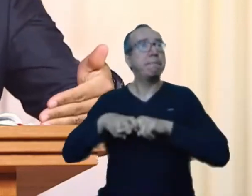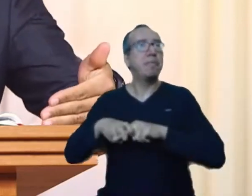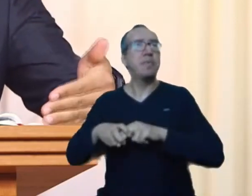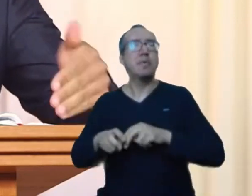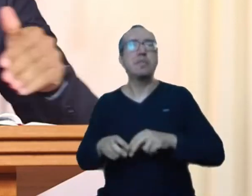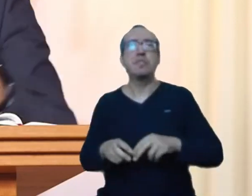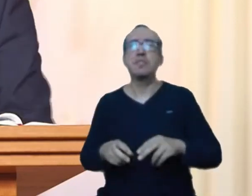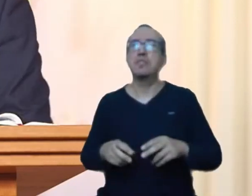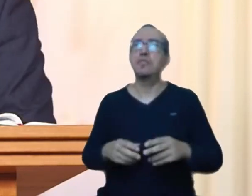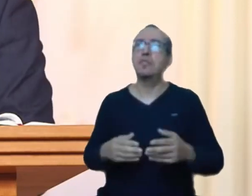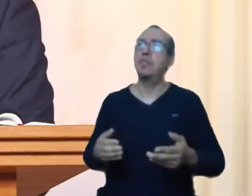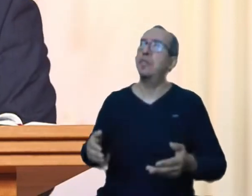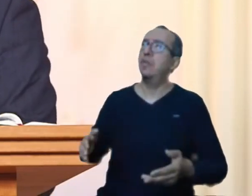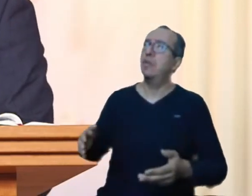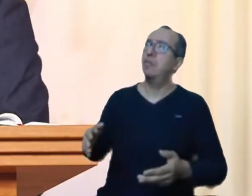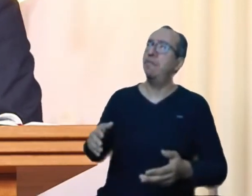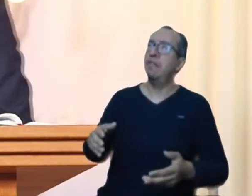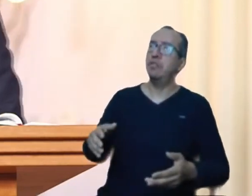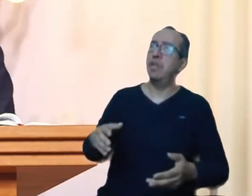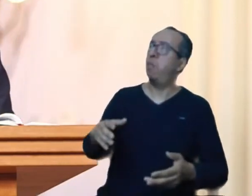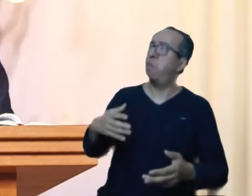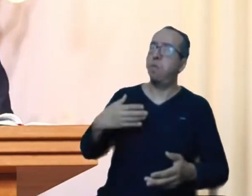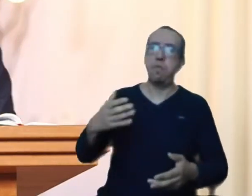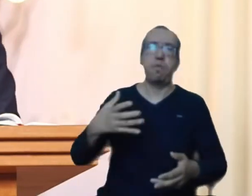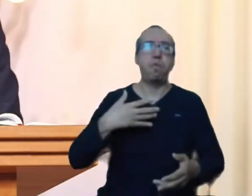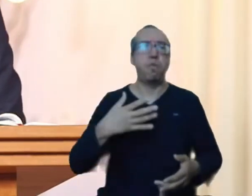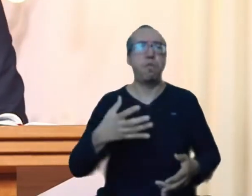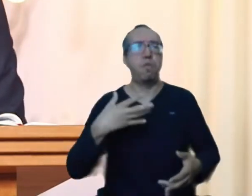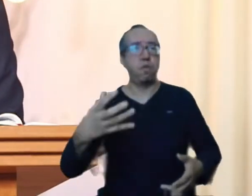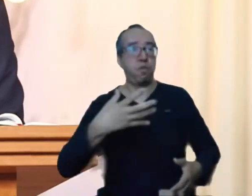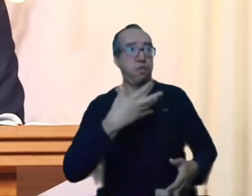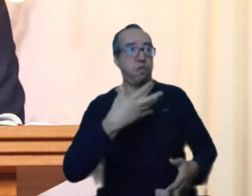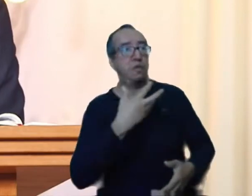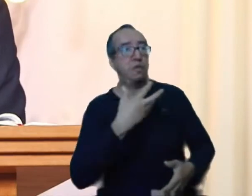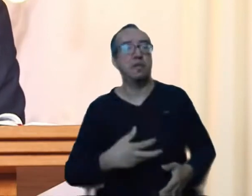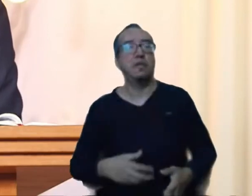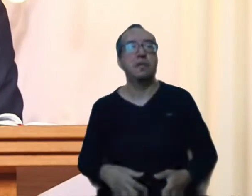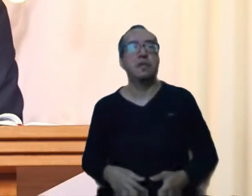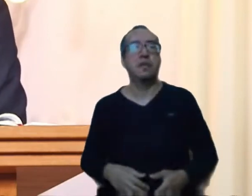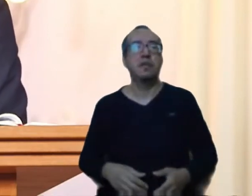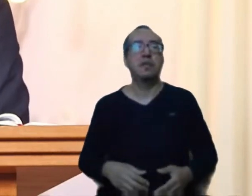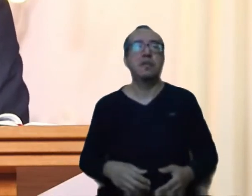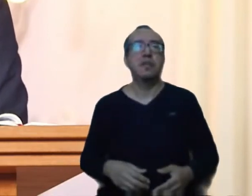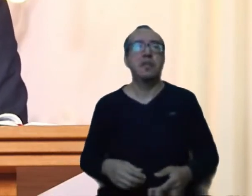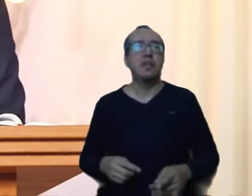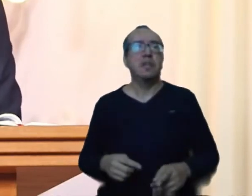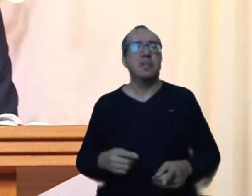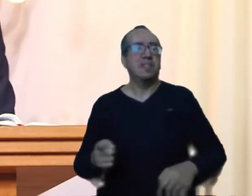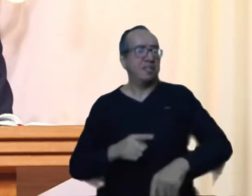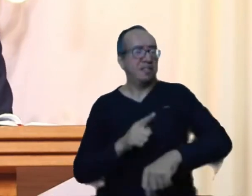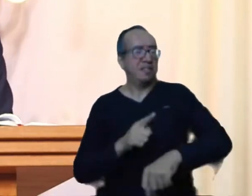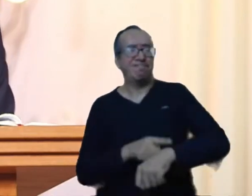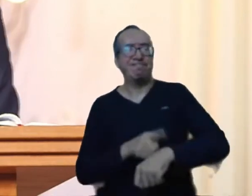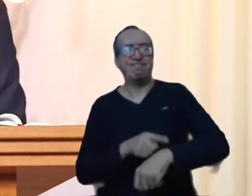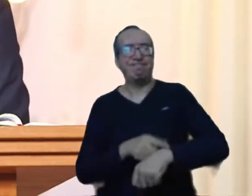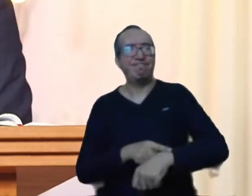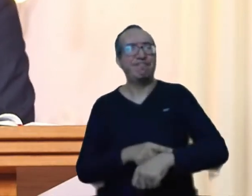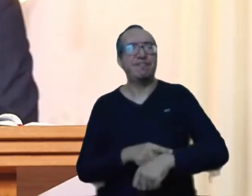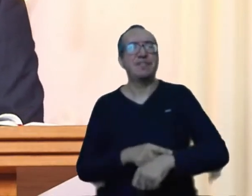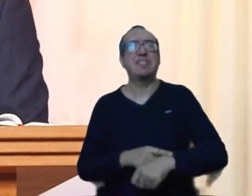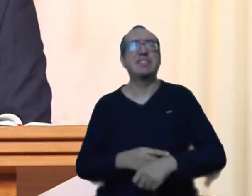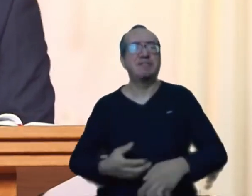na janela, porque já era próximo da meia-noite e ele já estava cansado mesmo, de fato